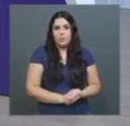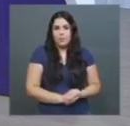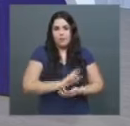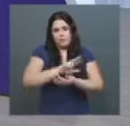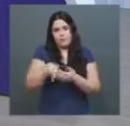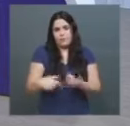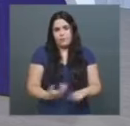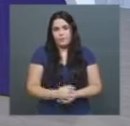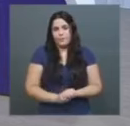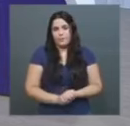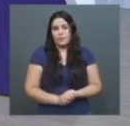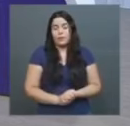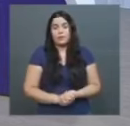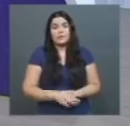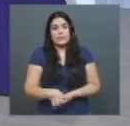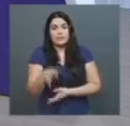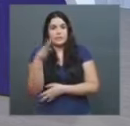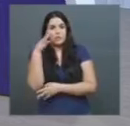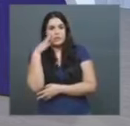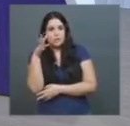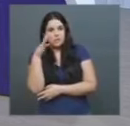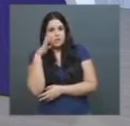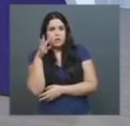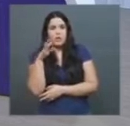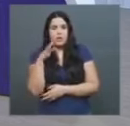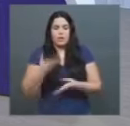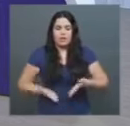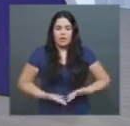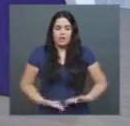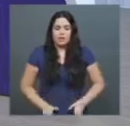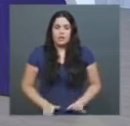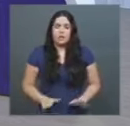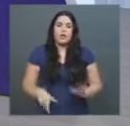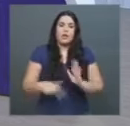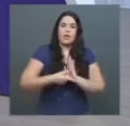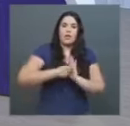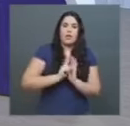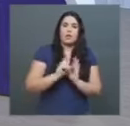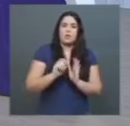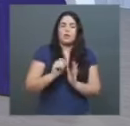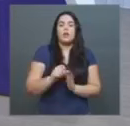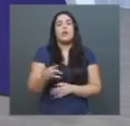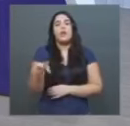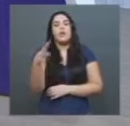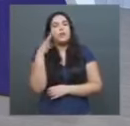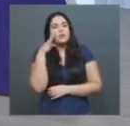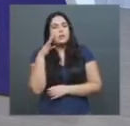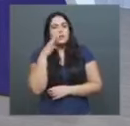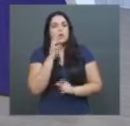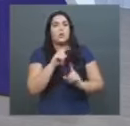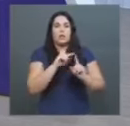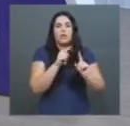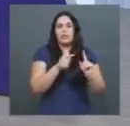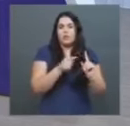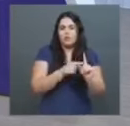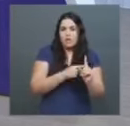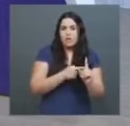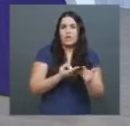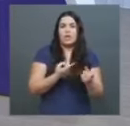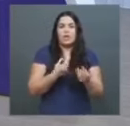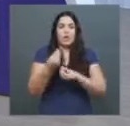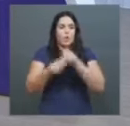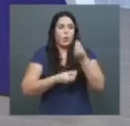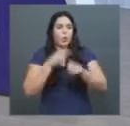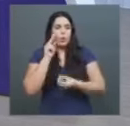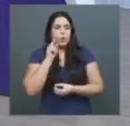dados servem de alerta, no caso da prematuridade, né, doutora Magda? Para atenção, na gestação mesmo, enfim, como que você